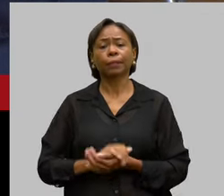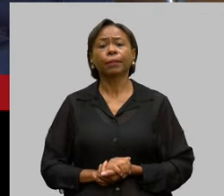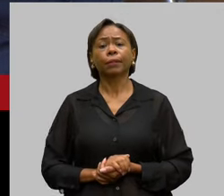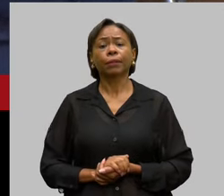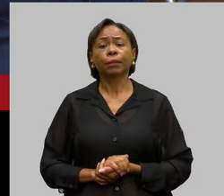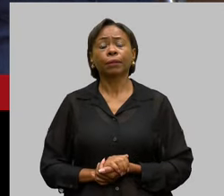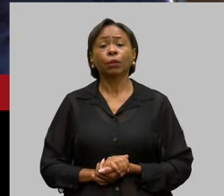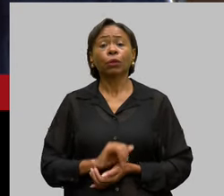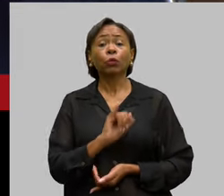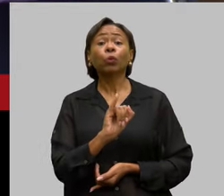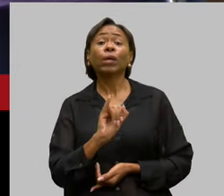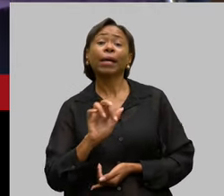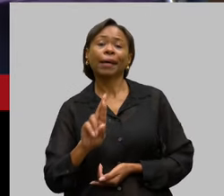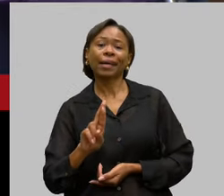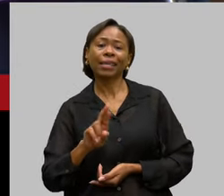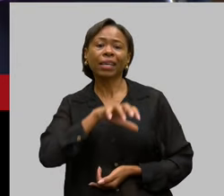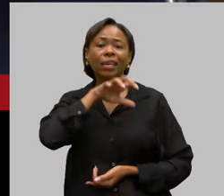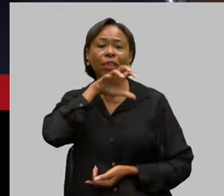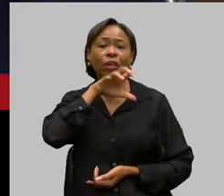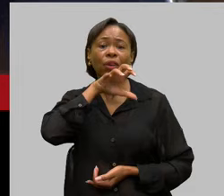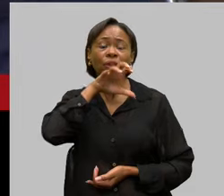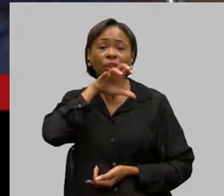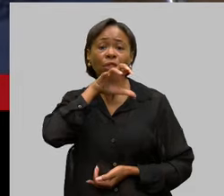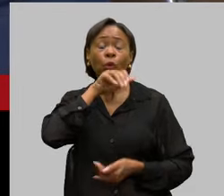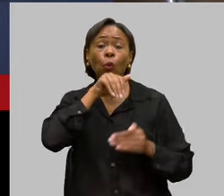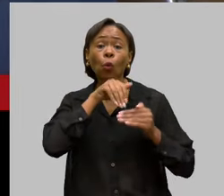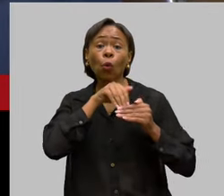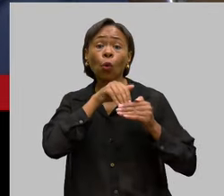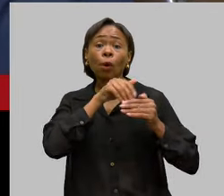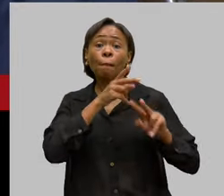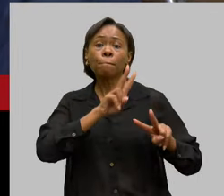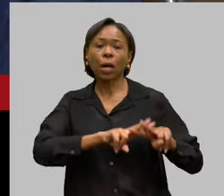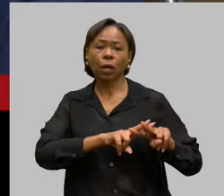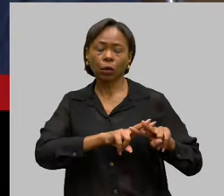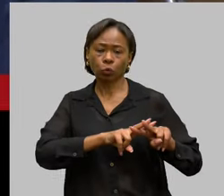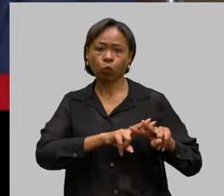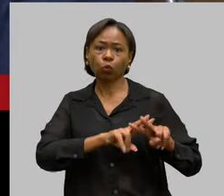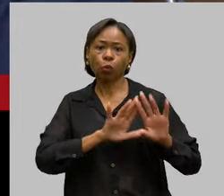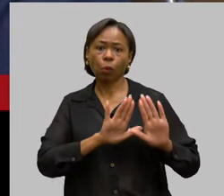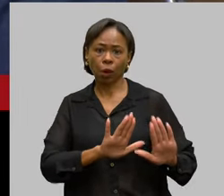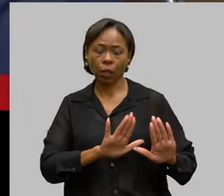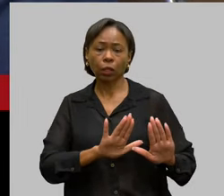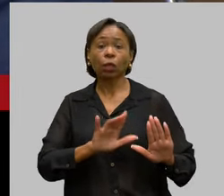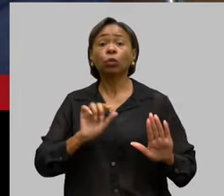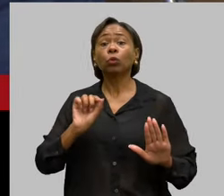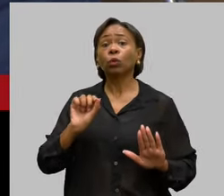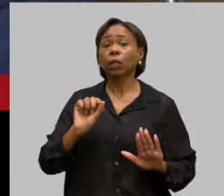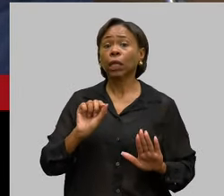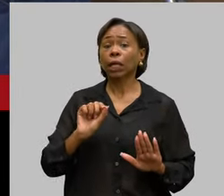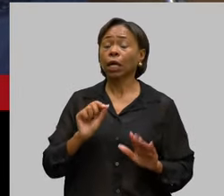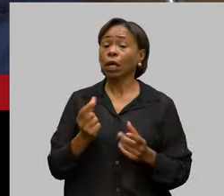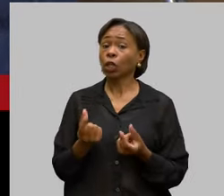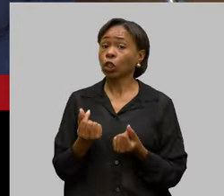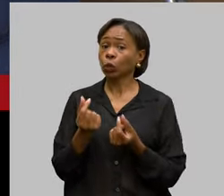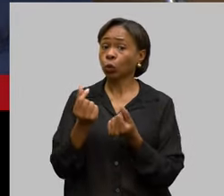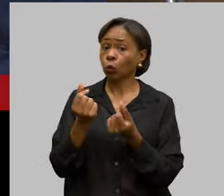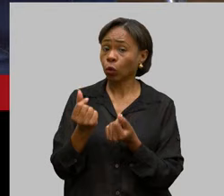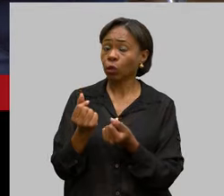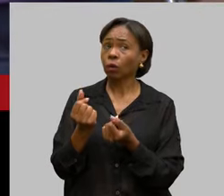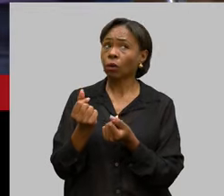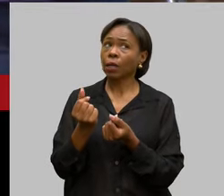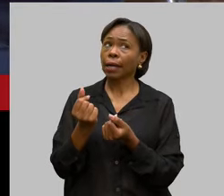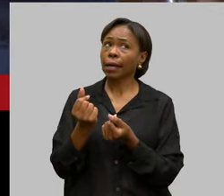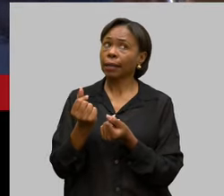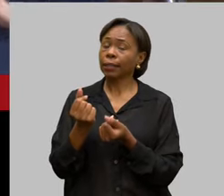renda retido na fonte destinando os recursos orçamento não é vinculação de imposto porque eu